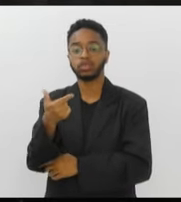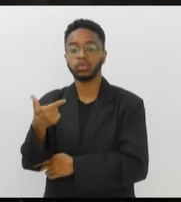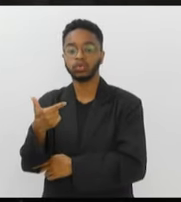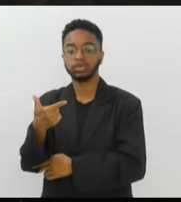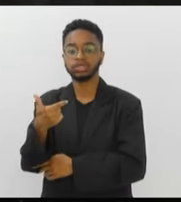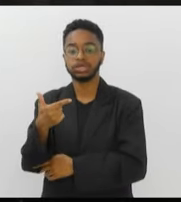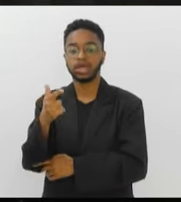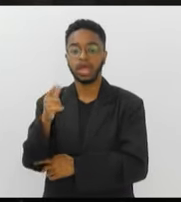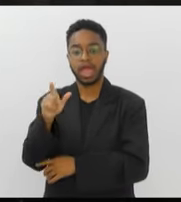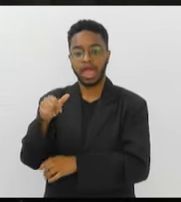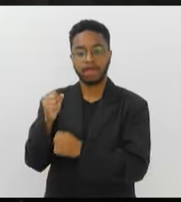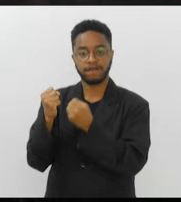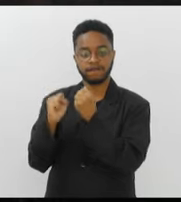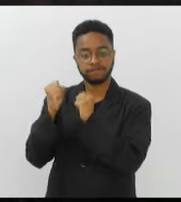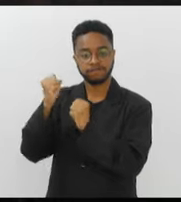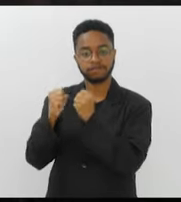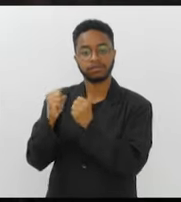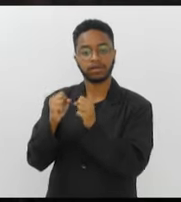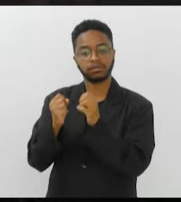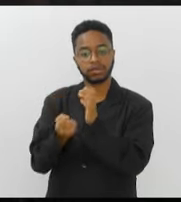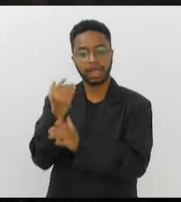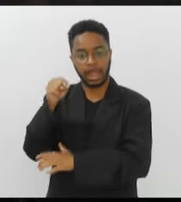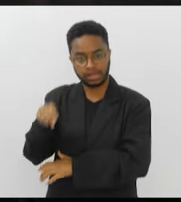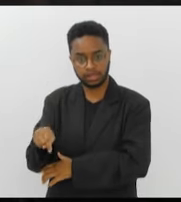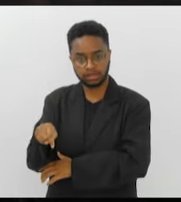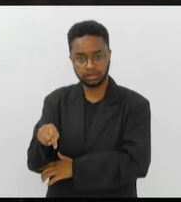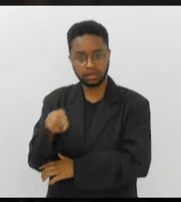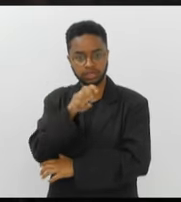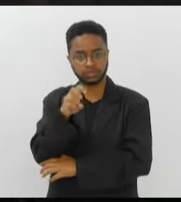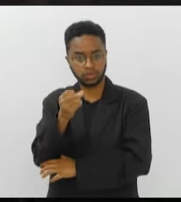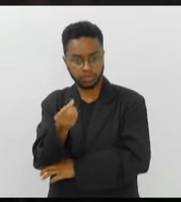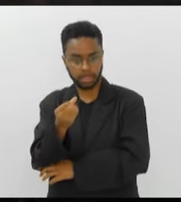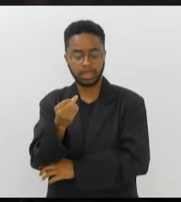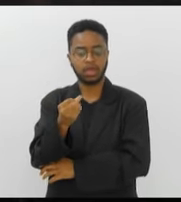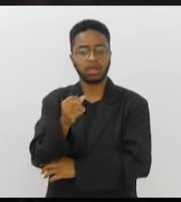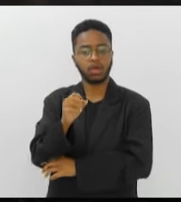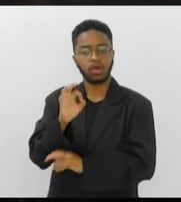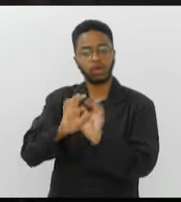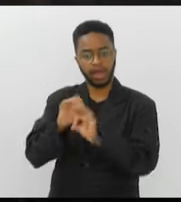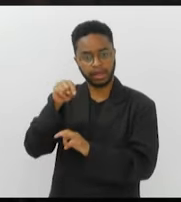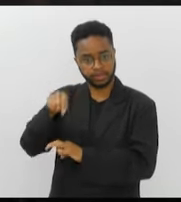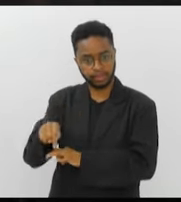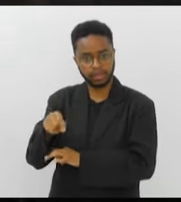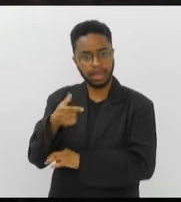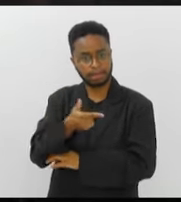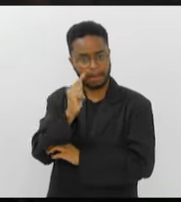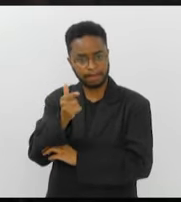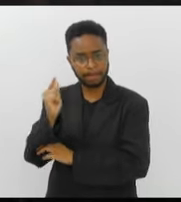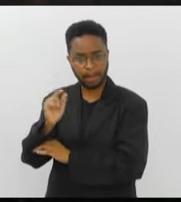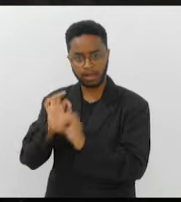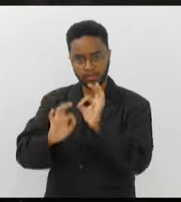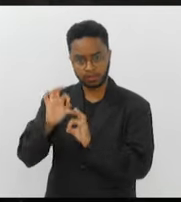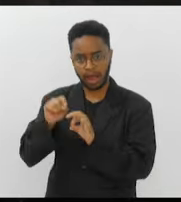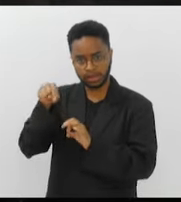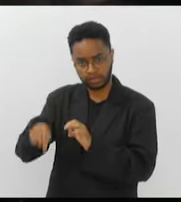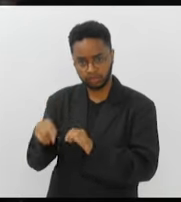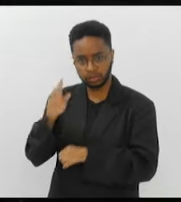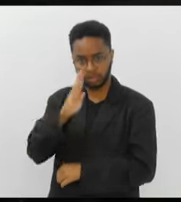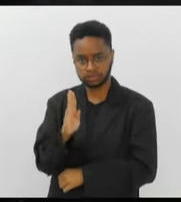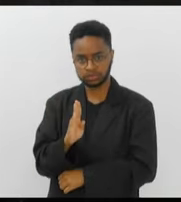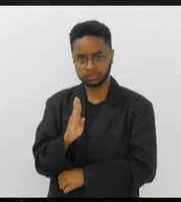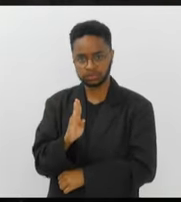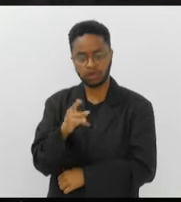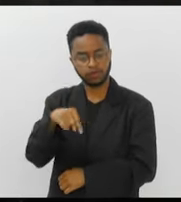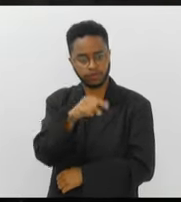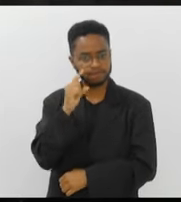aqui? O 556 é fabricado aqui? A ponto 30, a ponto 50 é fabricado aqui? Vocês já